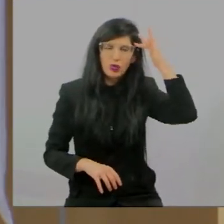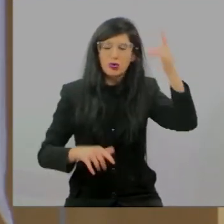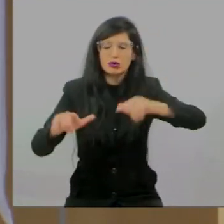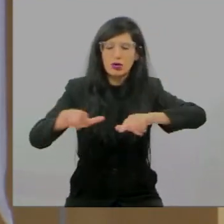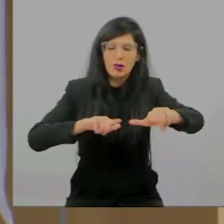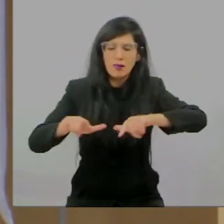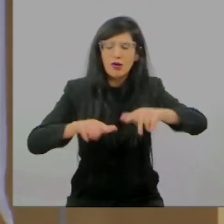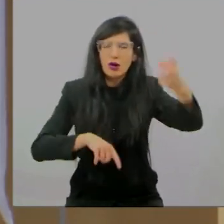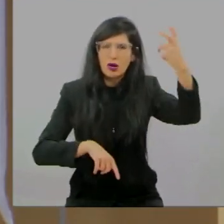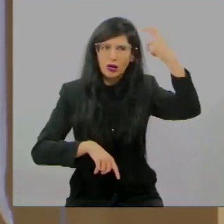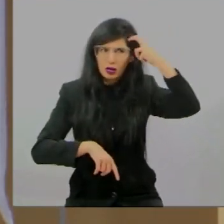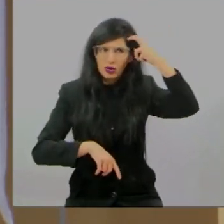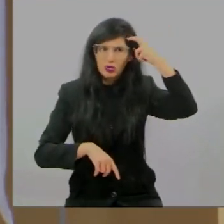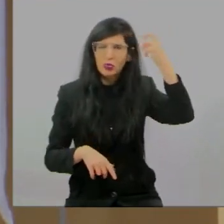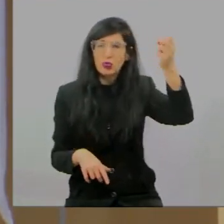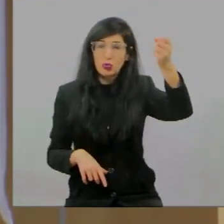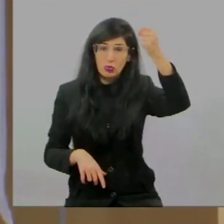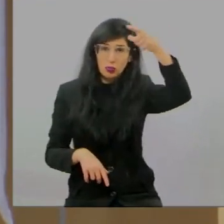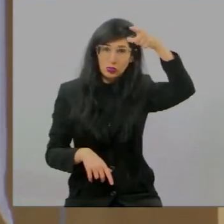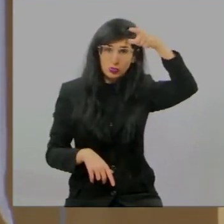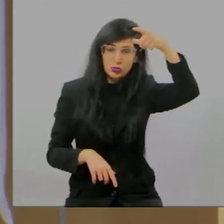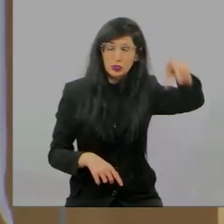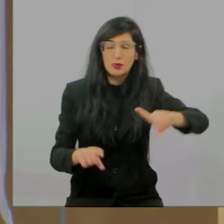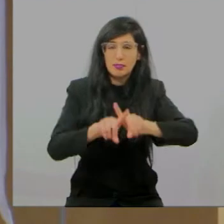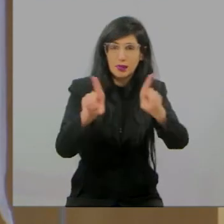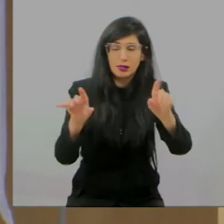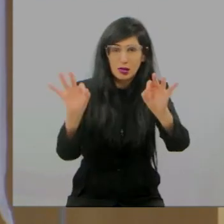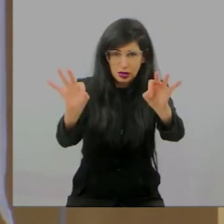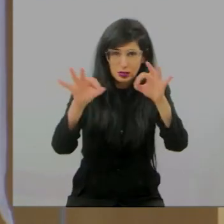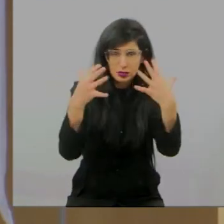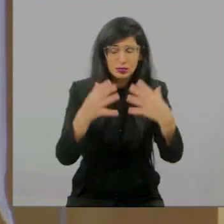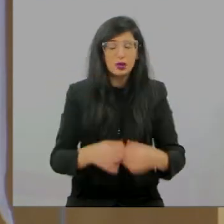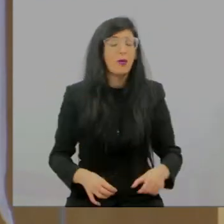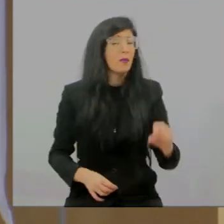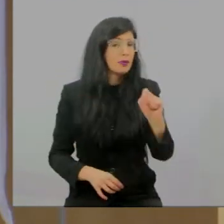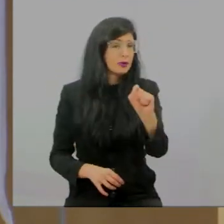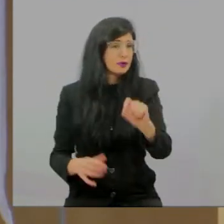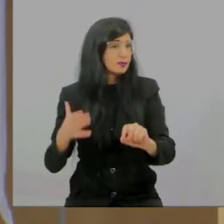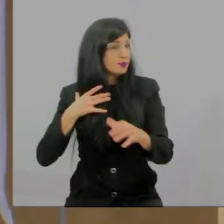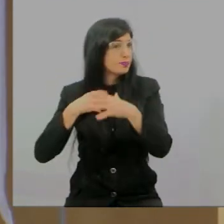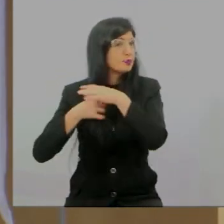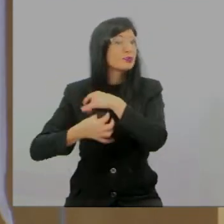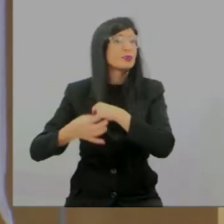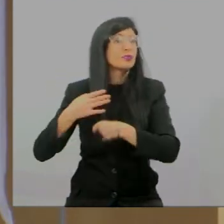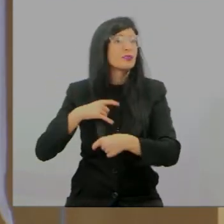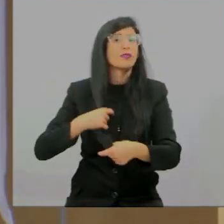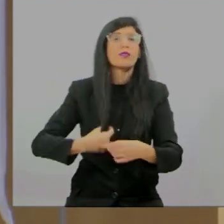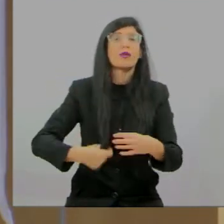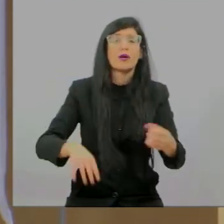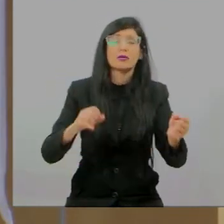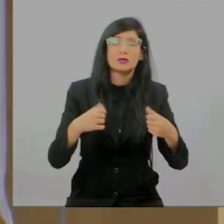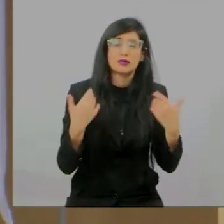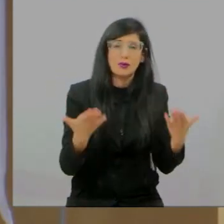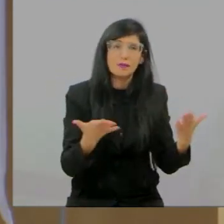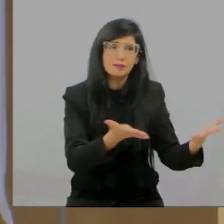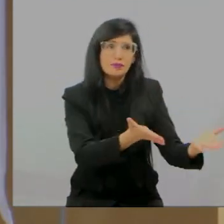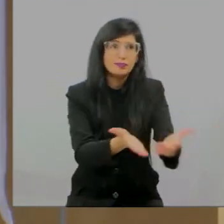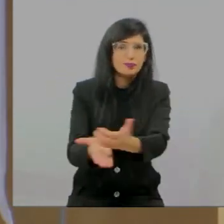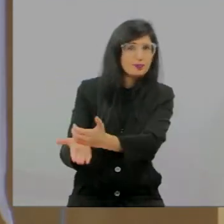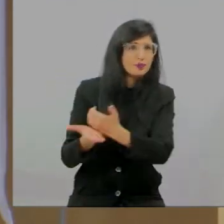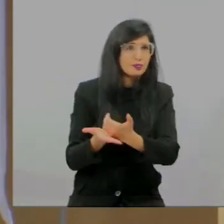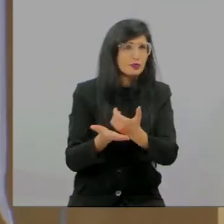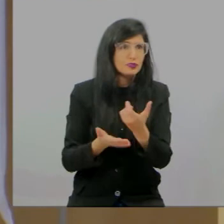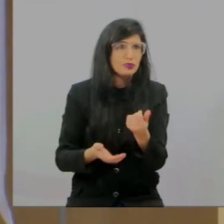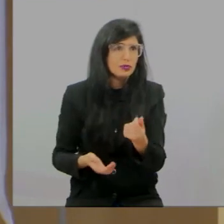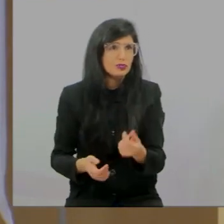grandioso teatro. Mas eu estou aqui chamando a atenção para quê? Estude um empréstimo social com carência